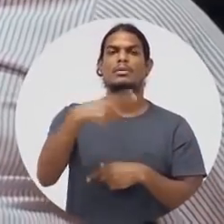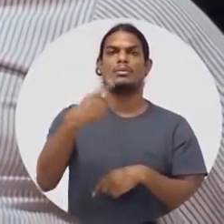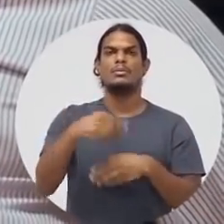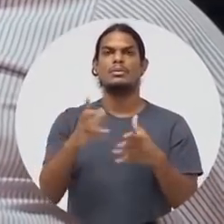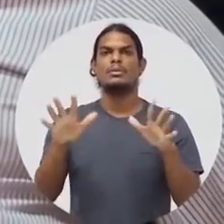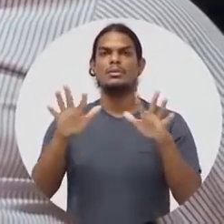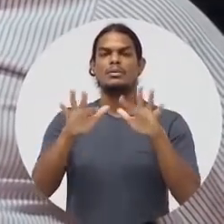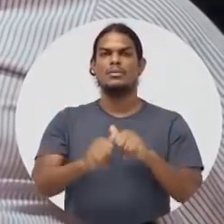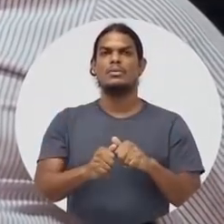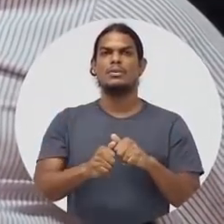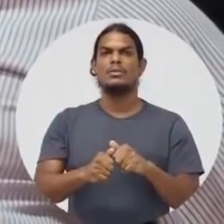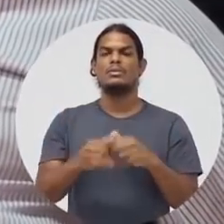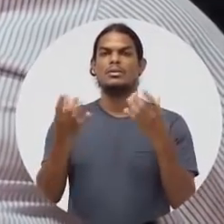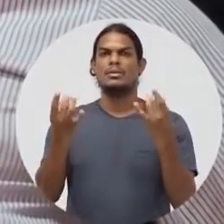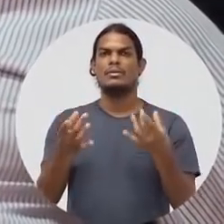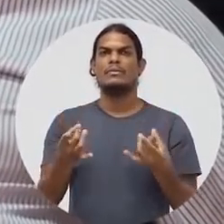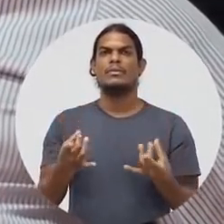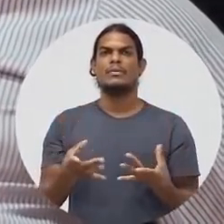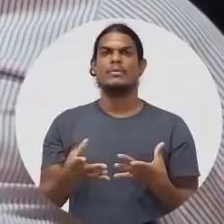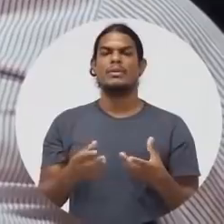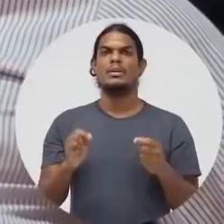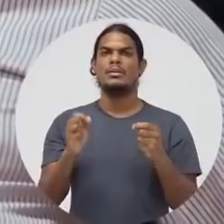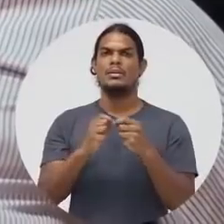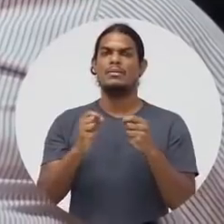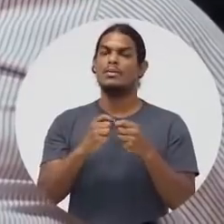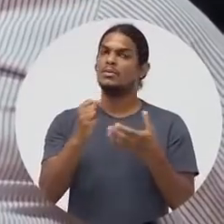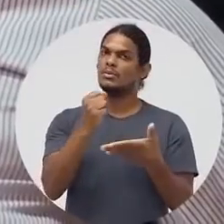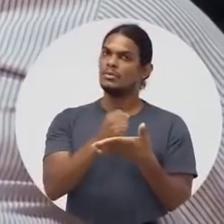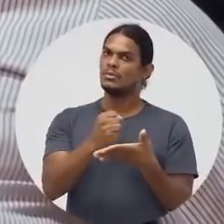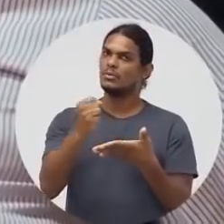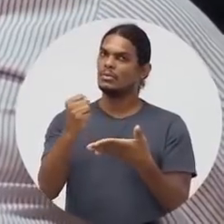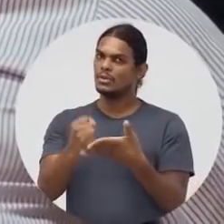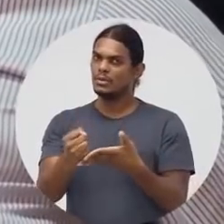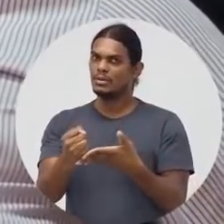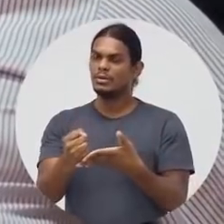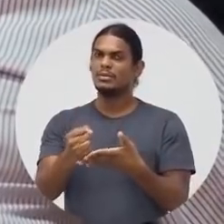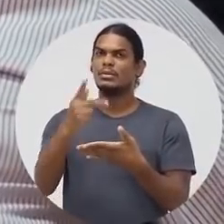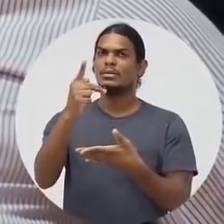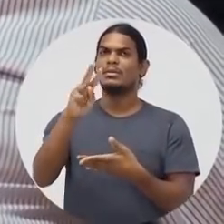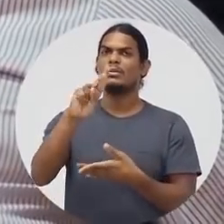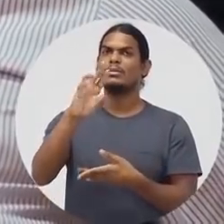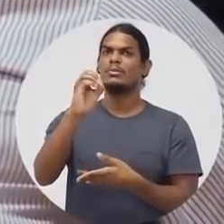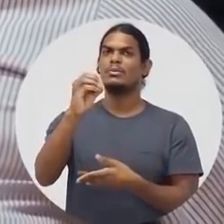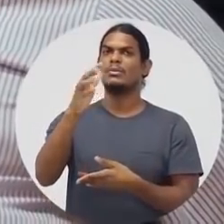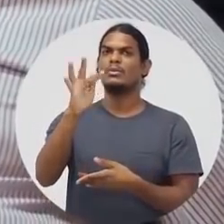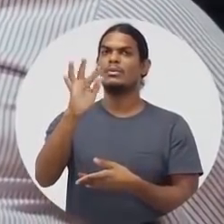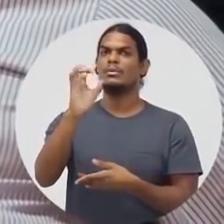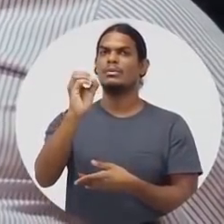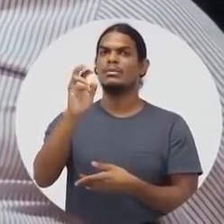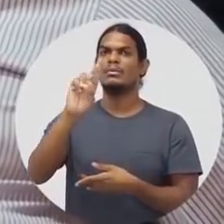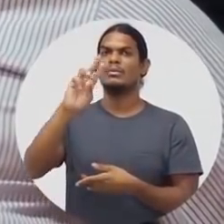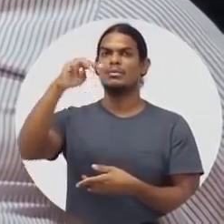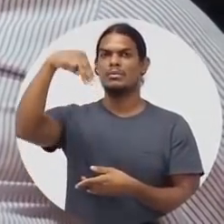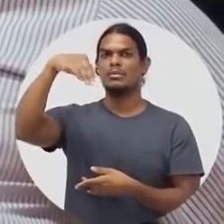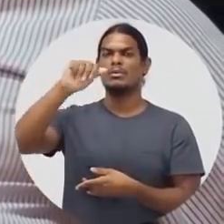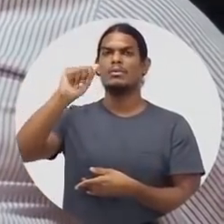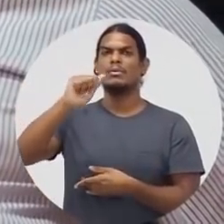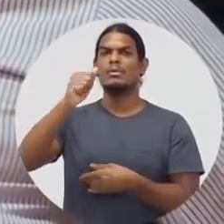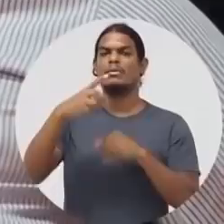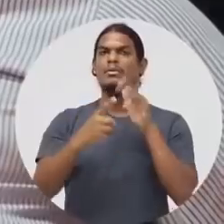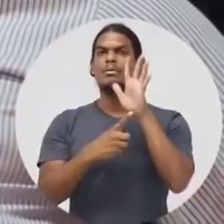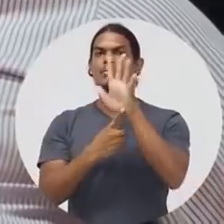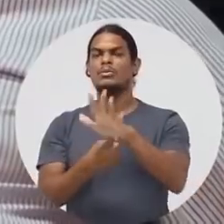venda, a gente prepara uma proforma, tá? Que é um documento onde esse documento vai exatamente dizer